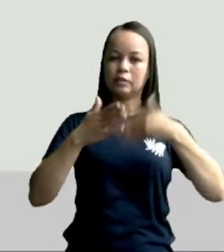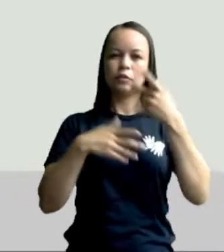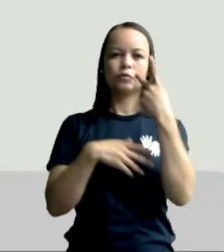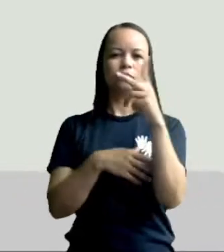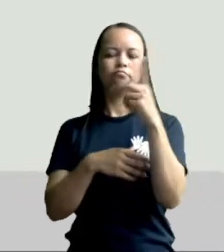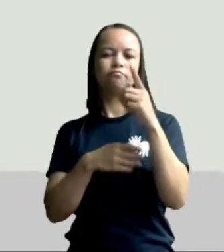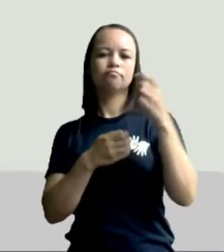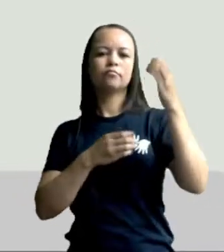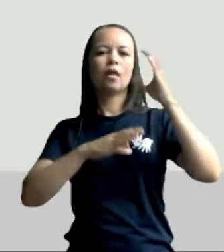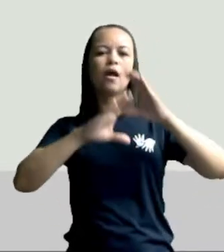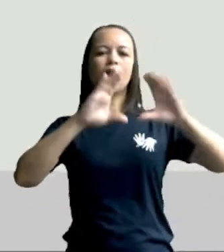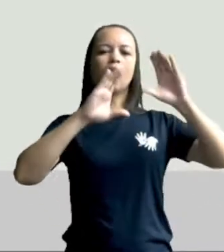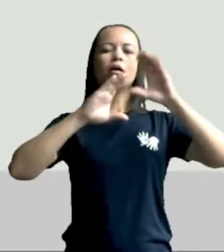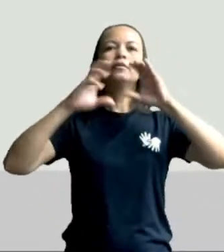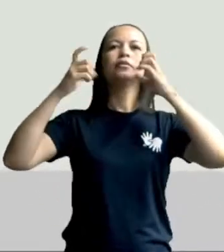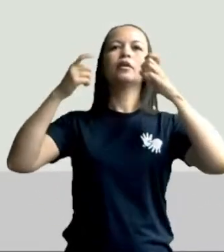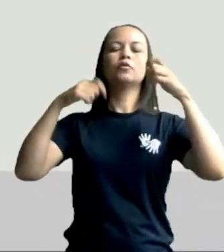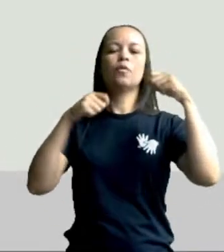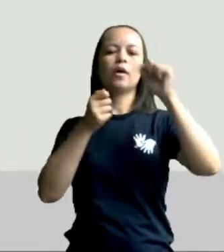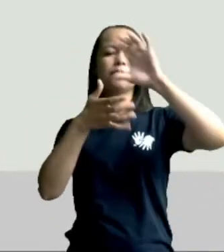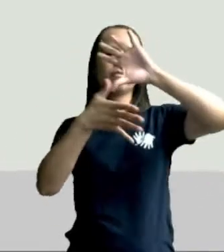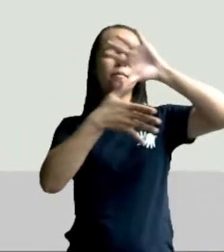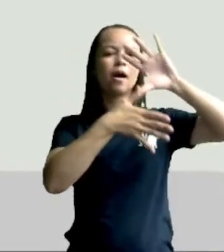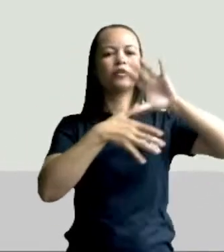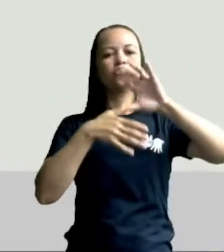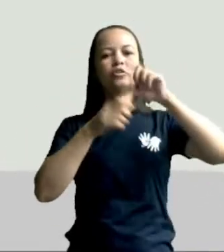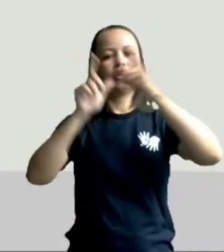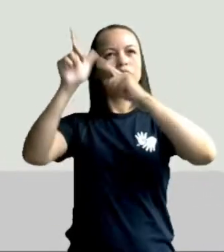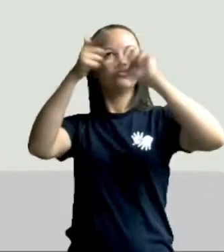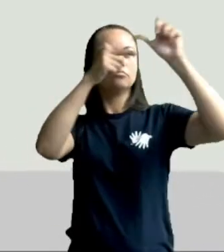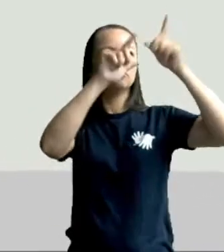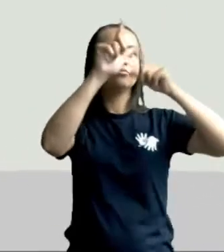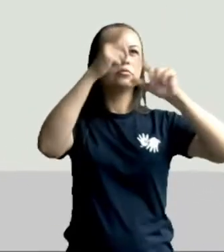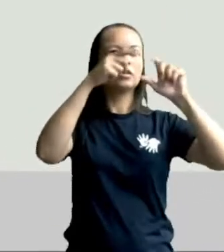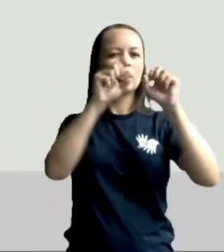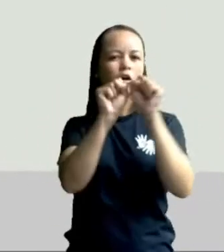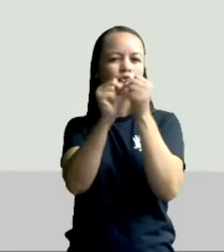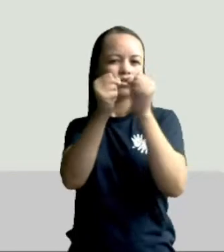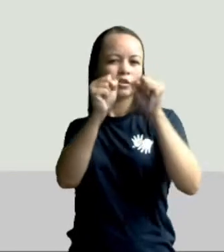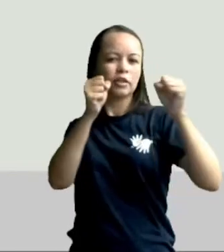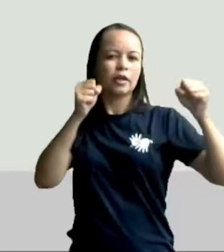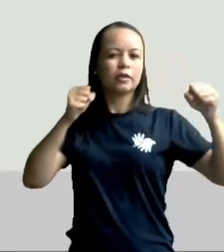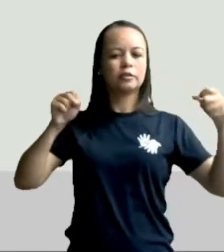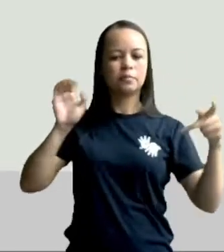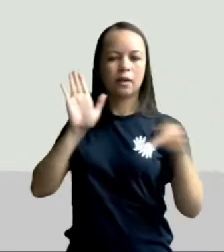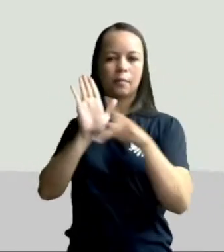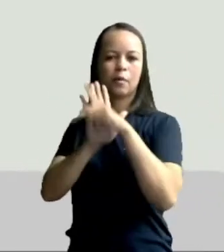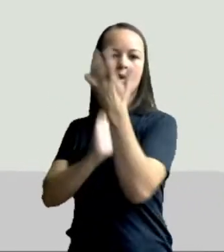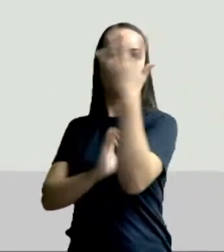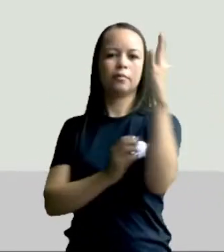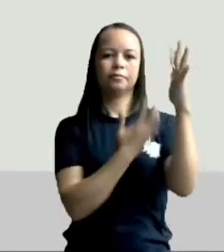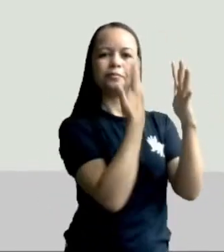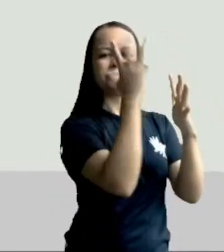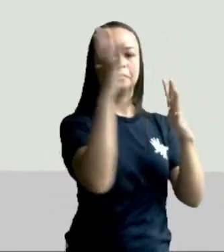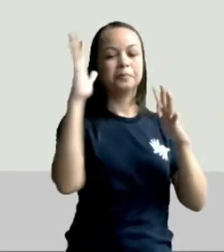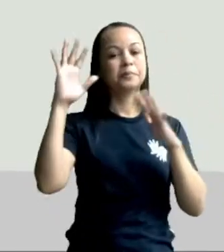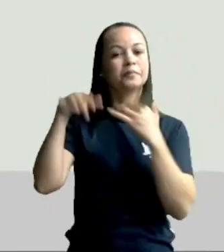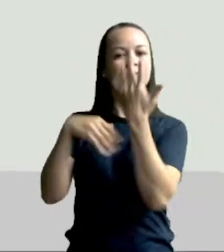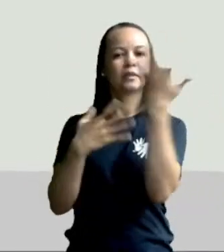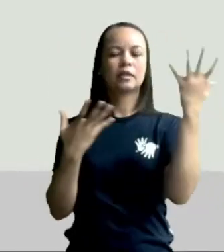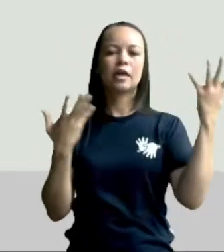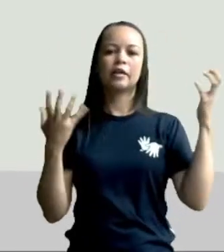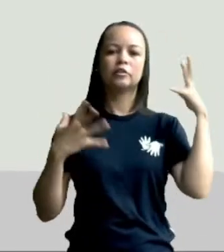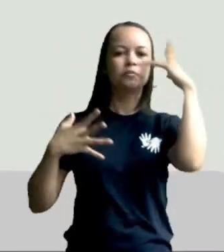e límpido, a imagem do cruzeiro resplandece. Gigante pela própria natureza, és belo, és